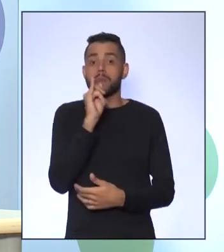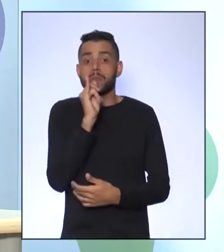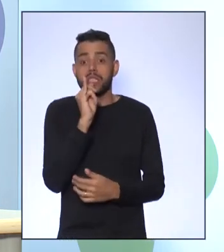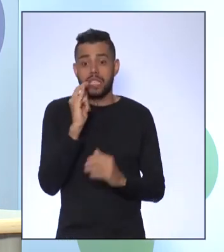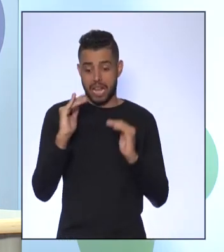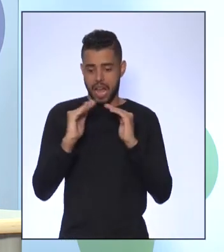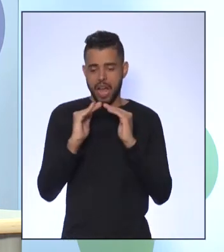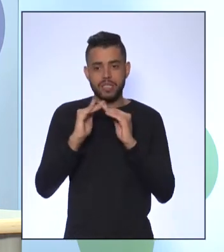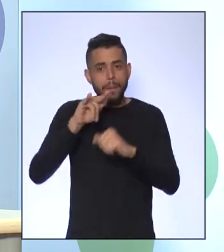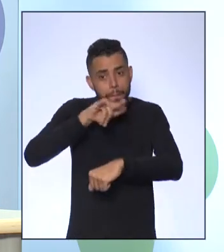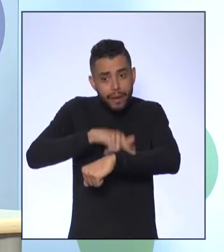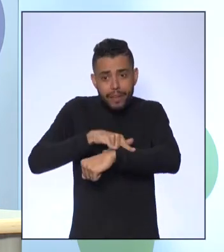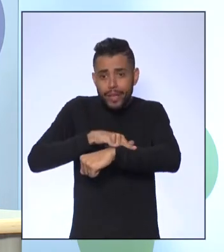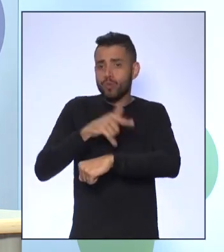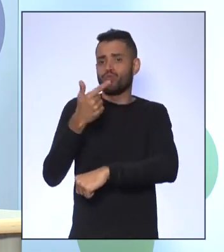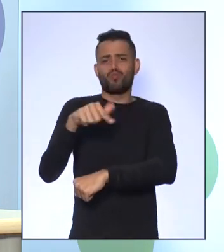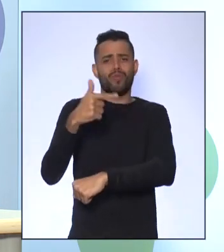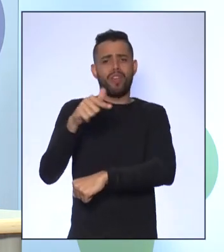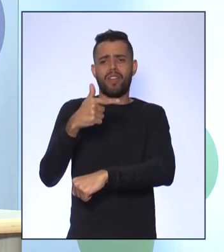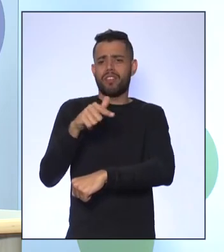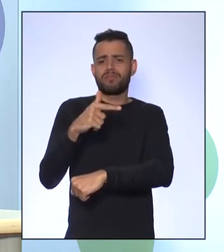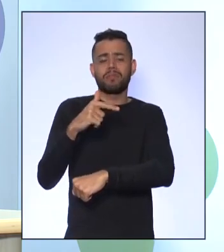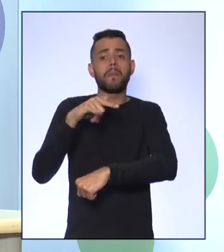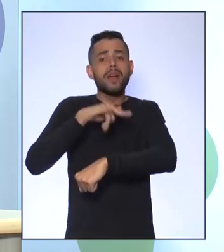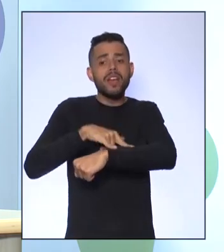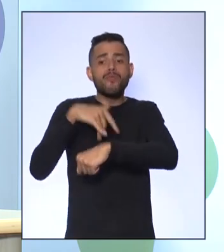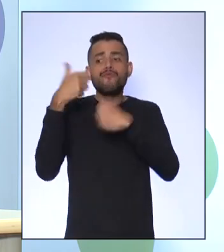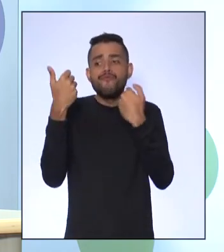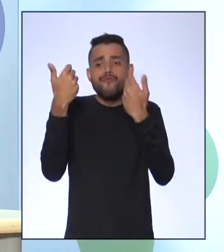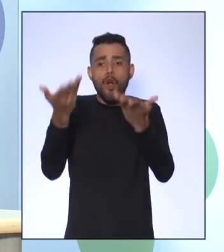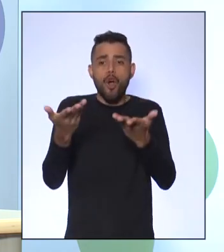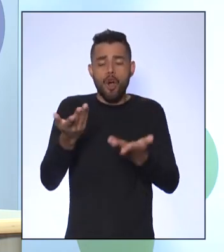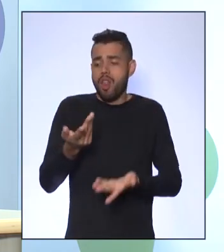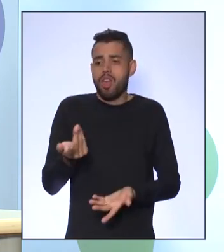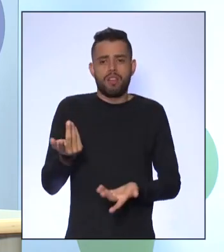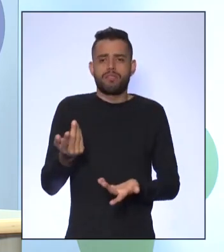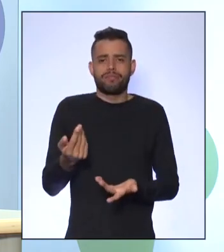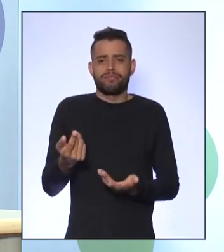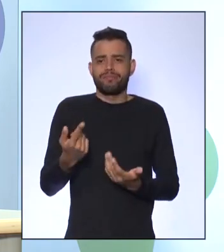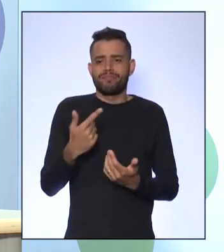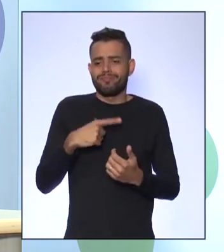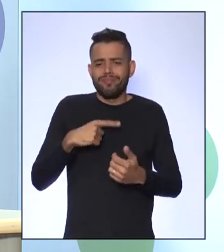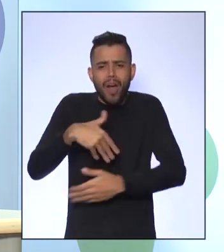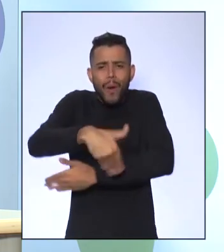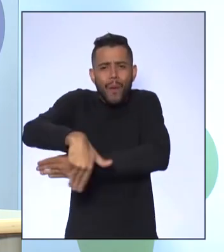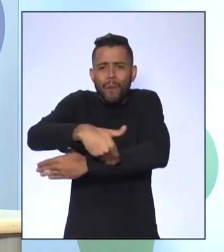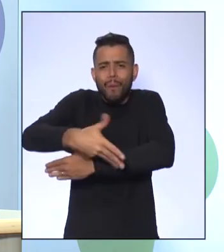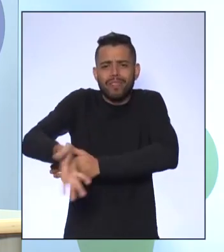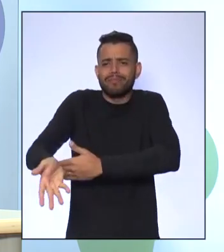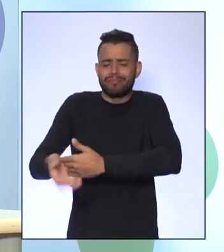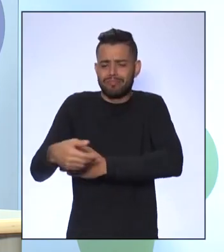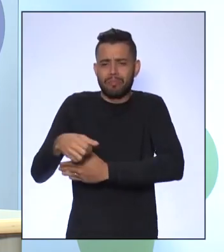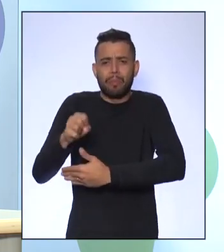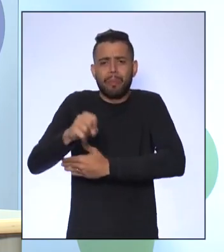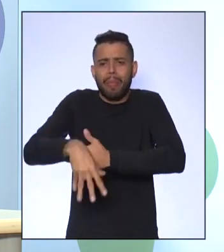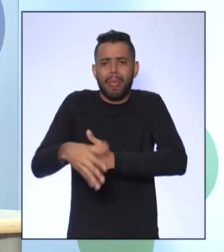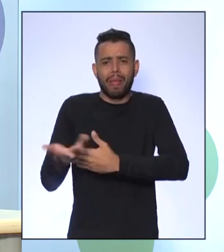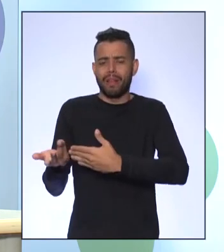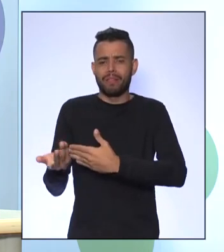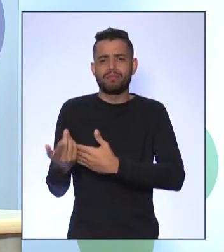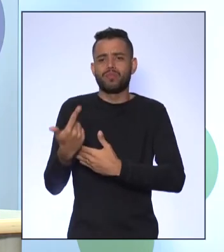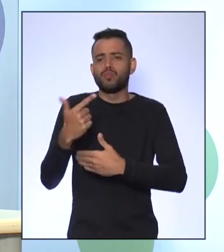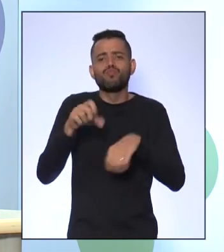da própria casa, que o banheiro ainda é fora da casa. Então, ainda existem muitos lugares